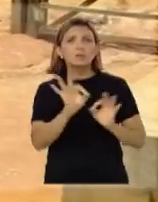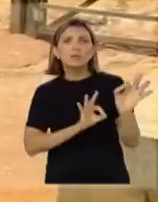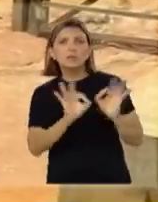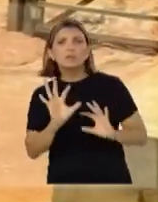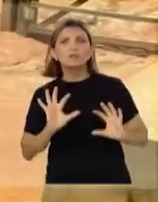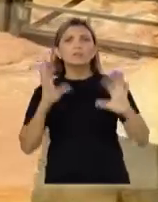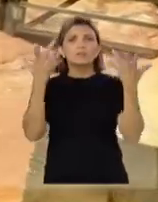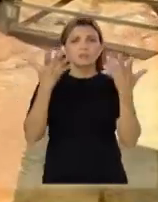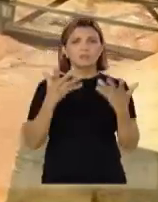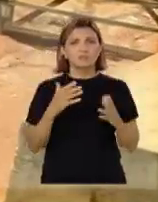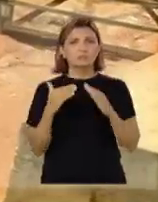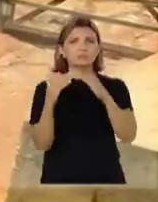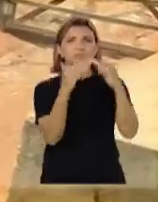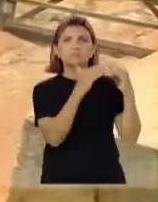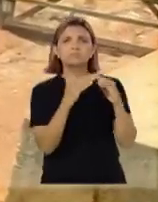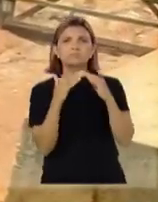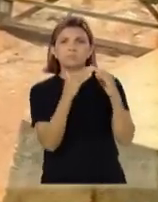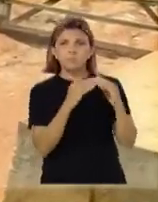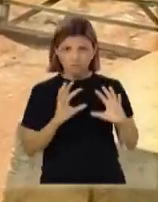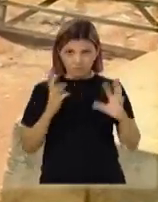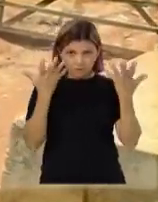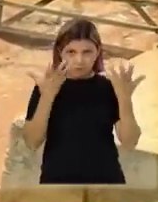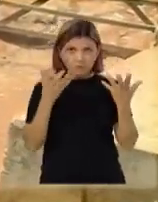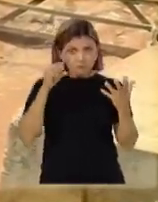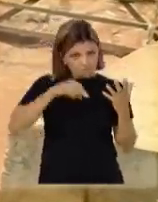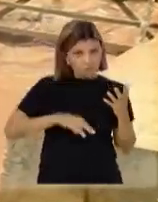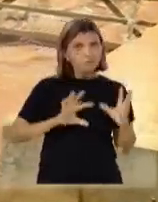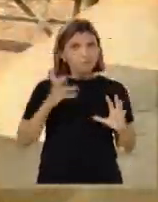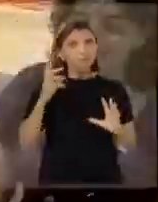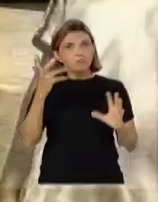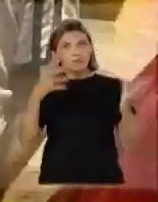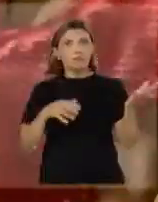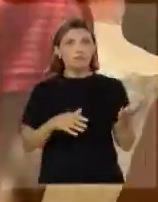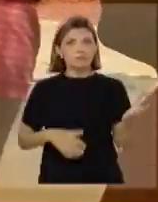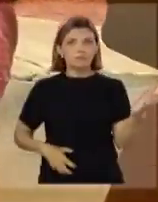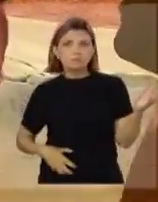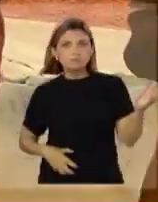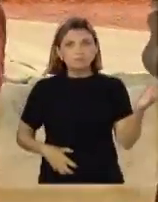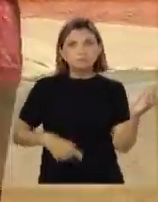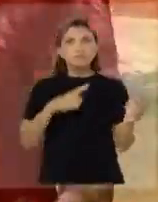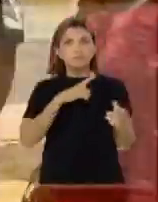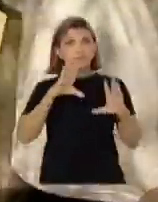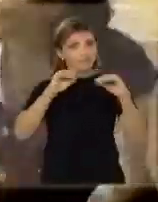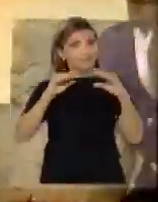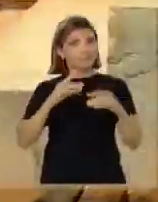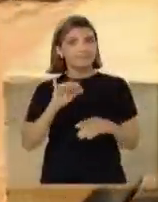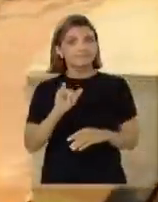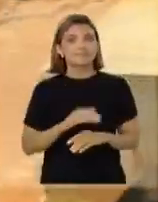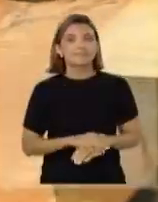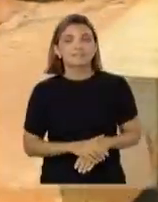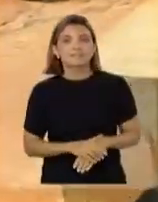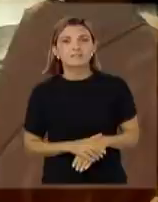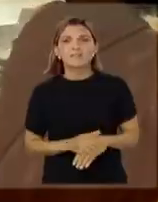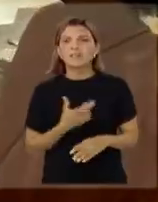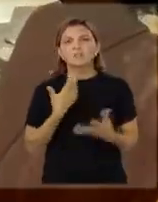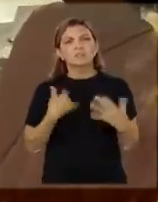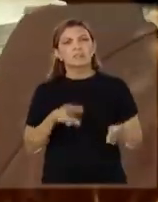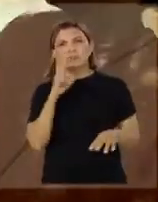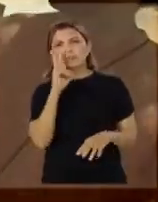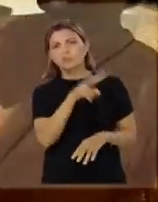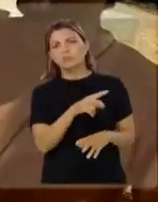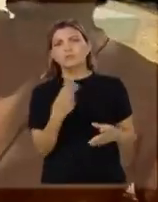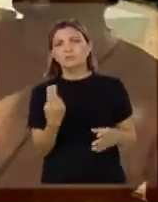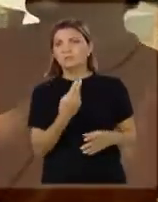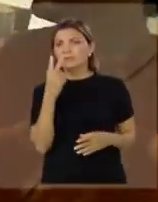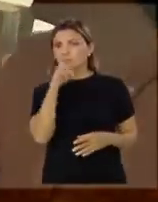estão trabalhando e outros estão na organização do arraiá que vai ter ali na vizinhança. Arraiá, é festa? É sim. Vai ter um forrozinho arretado à noite.